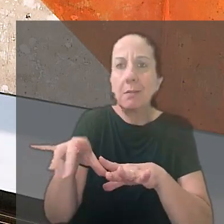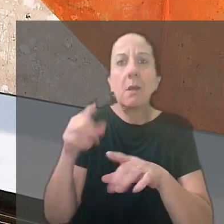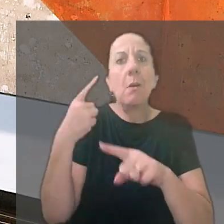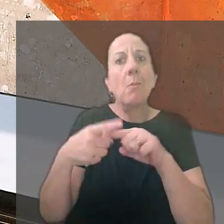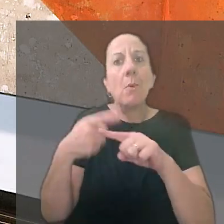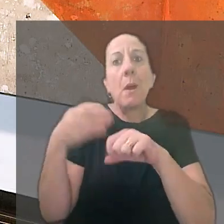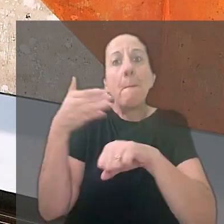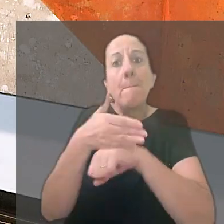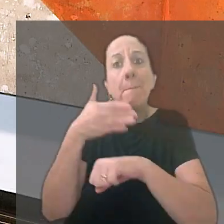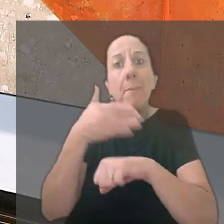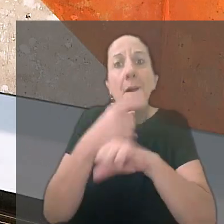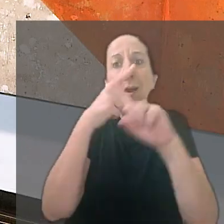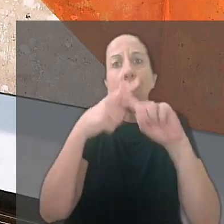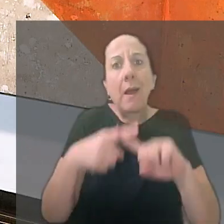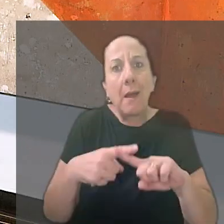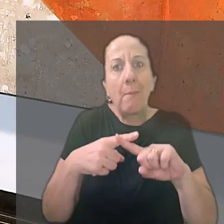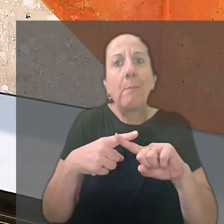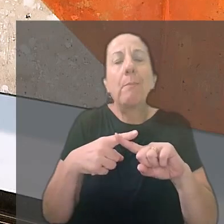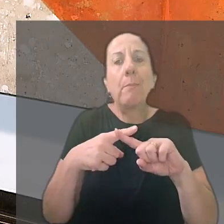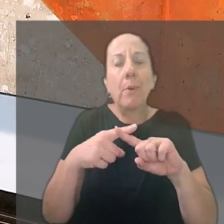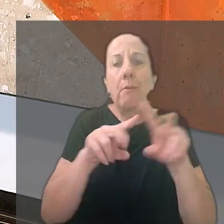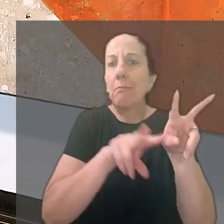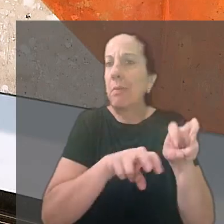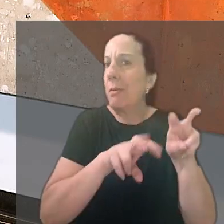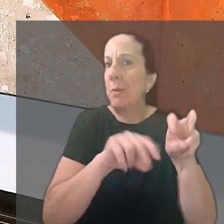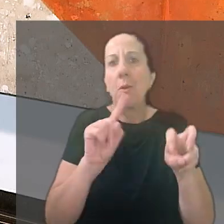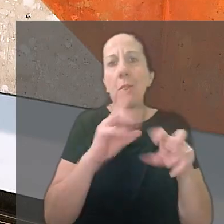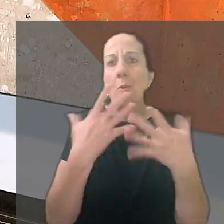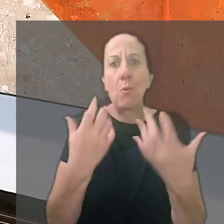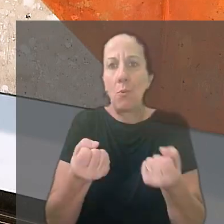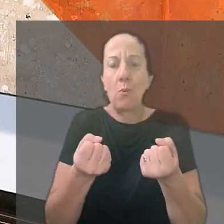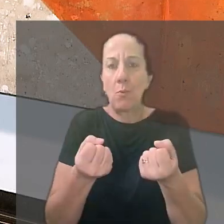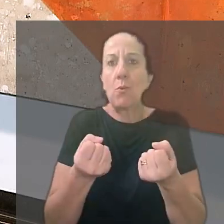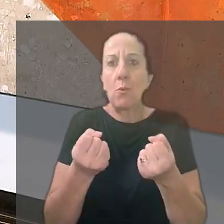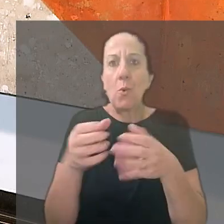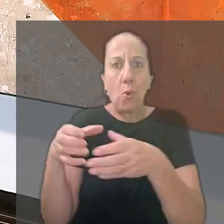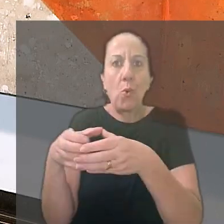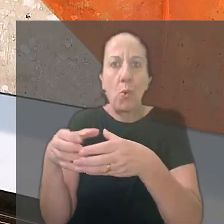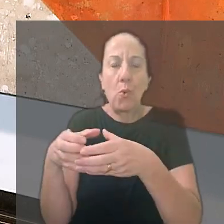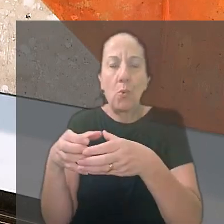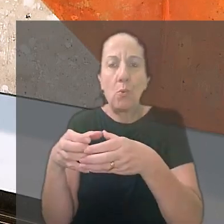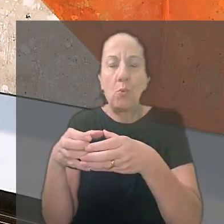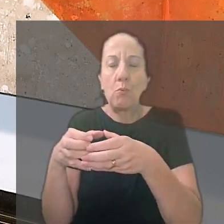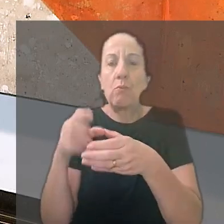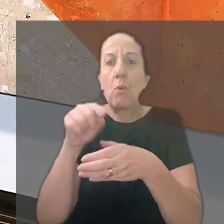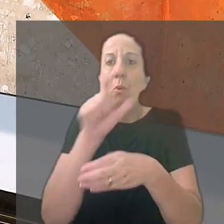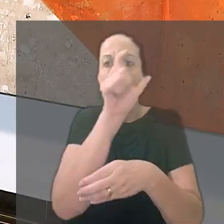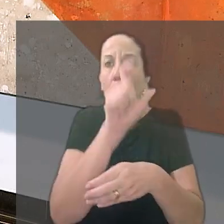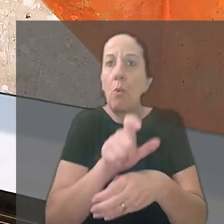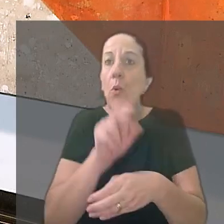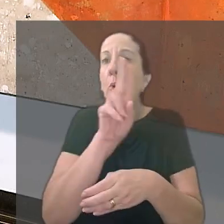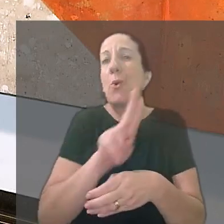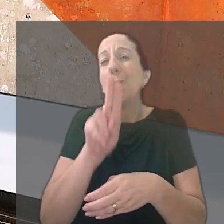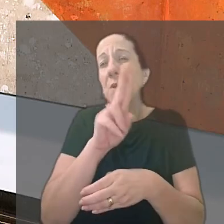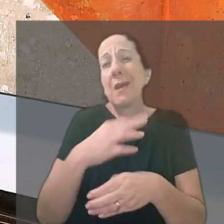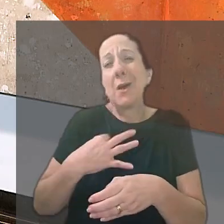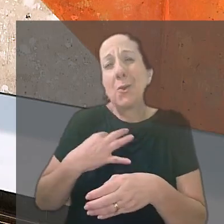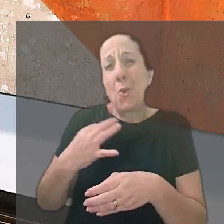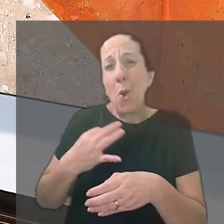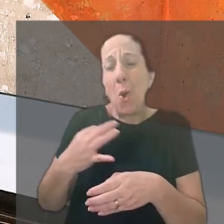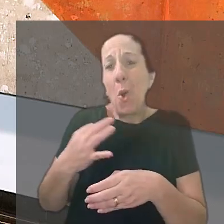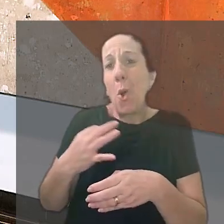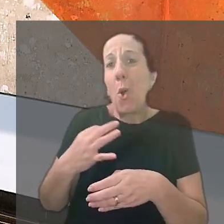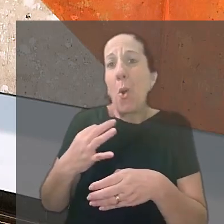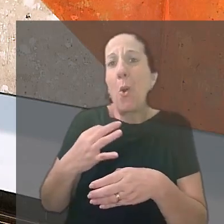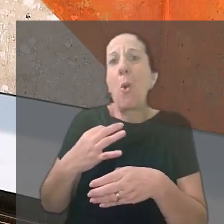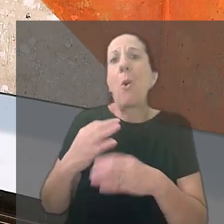ter participado de um campeonato de várzea sem autorização. Segundo o clube, o atleta teria utilizado um uniforme